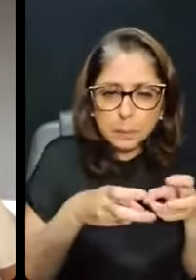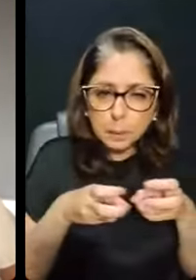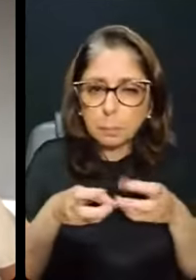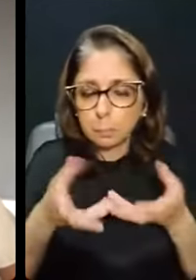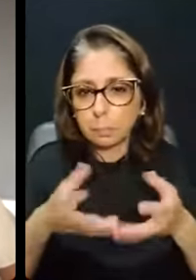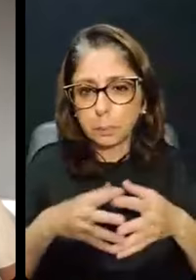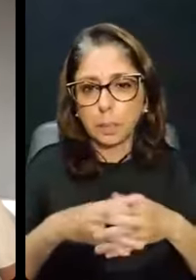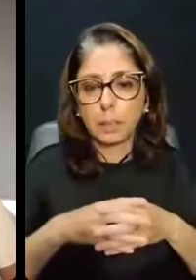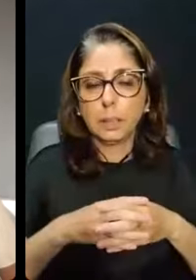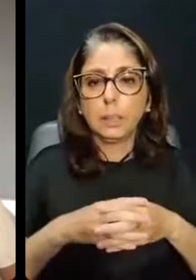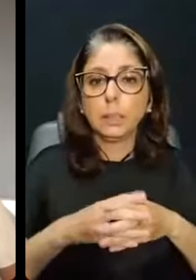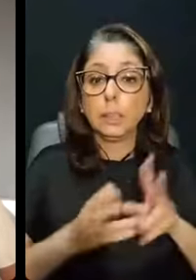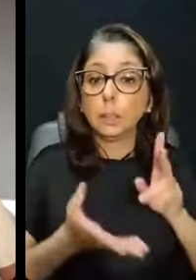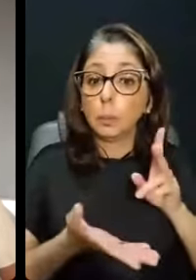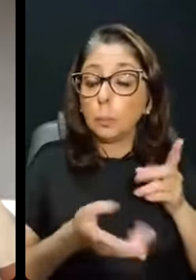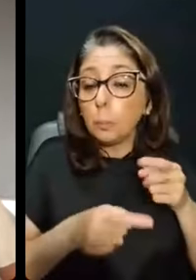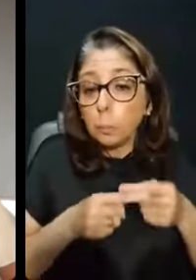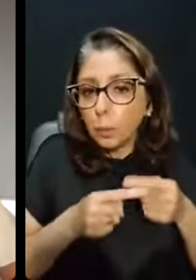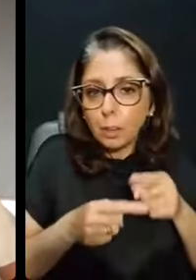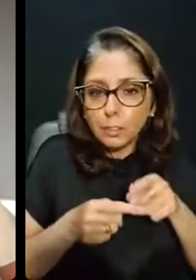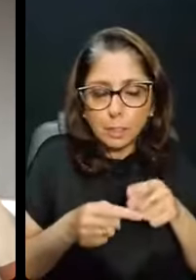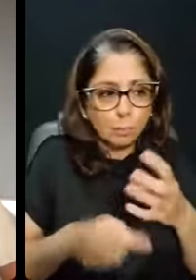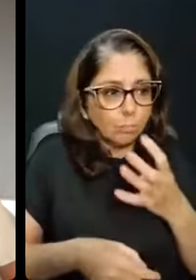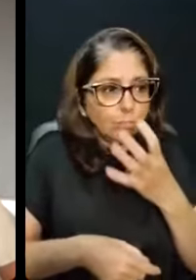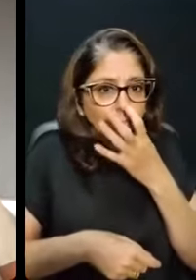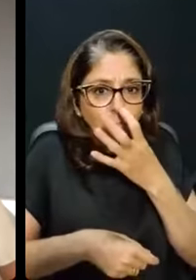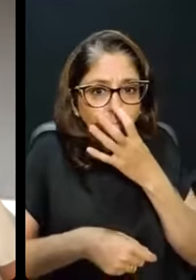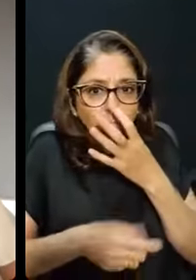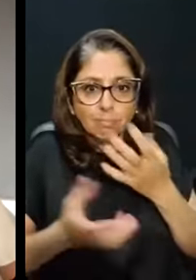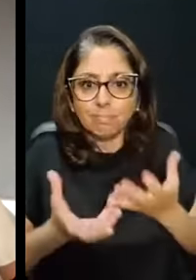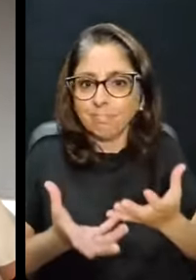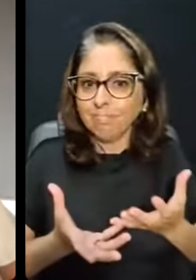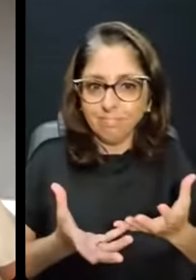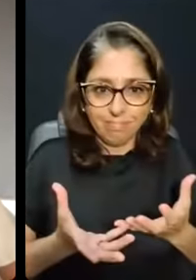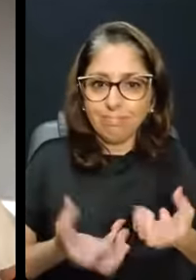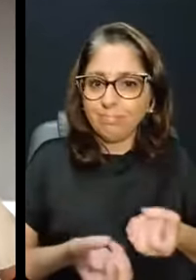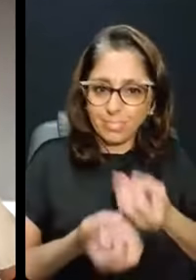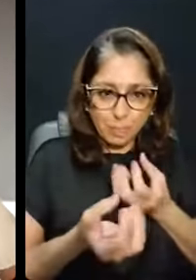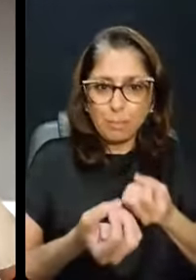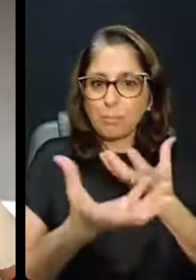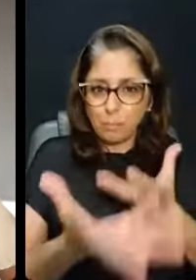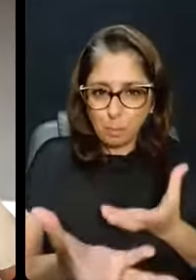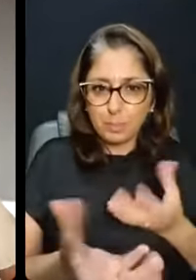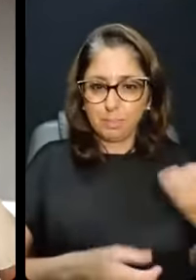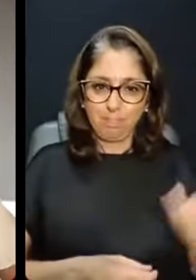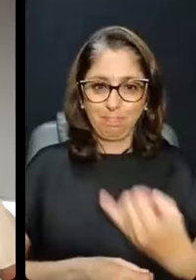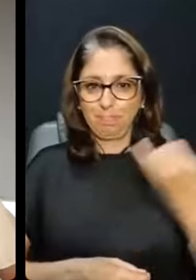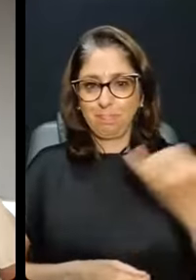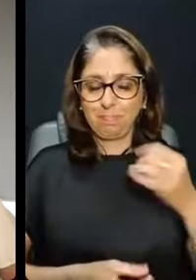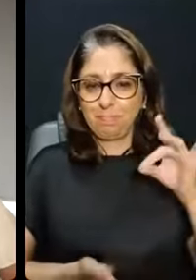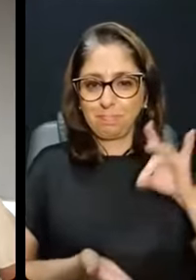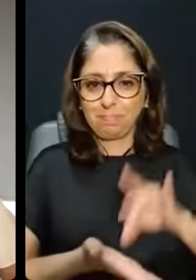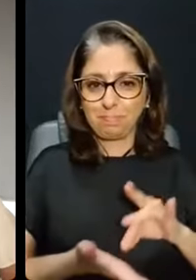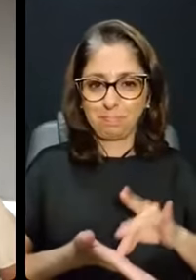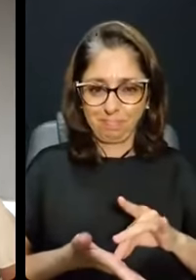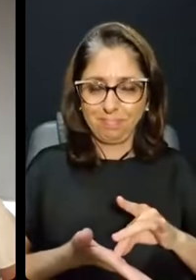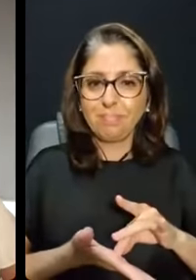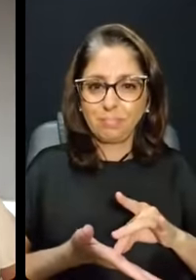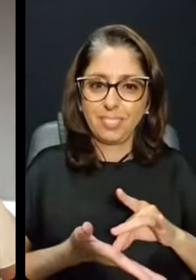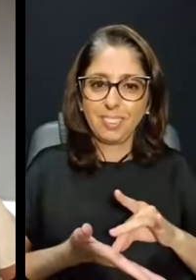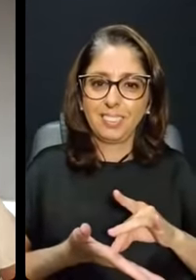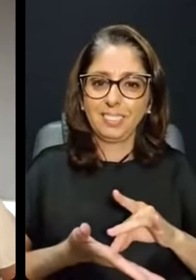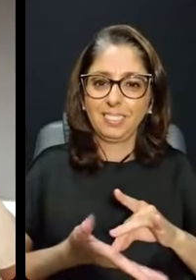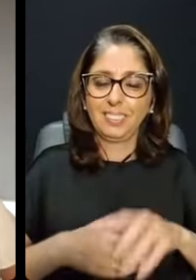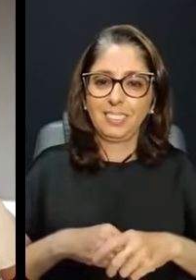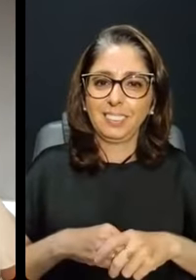Que na verdade é isso que te encanta, você poder trabalhar juntando todas essas frentes que você apontou aí, que são abertas a partir